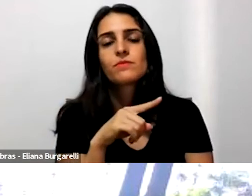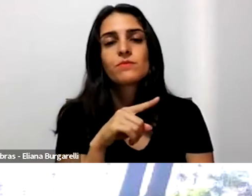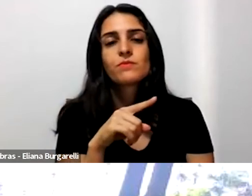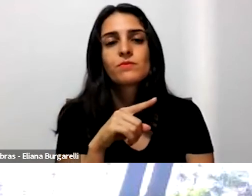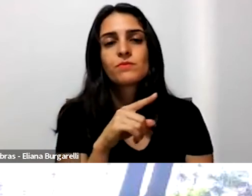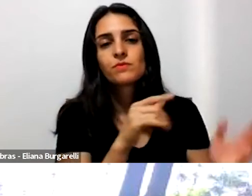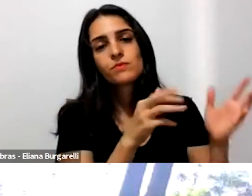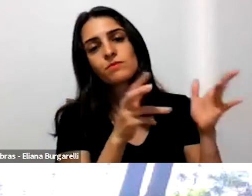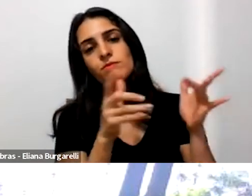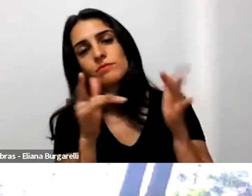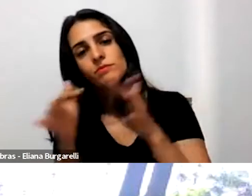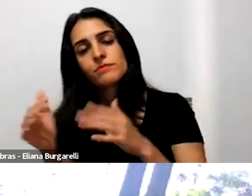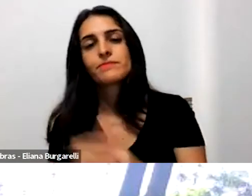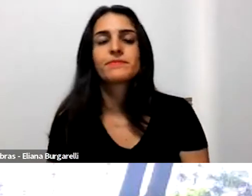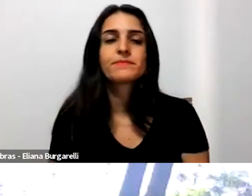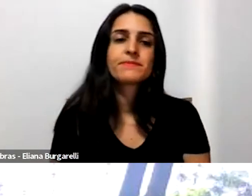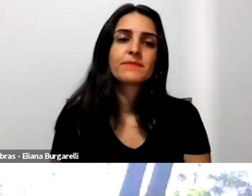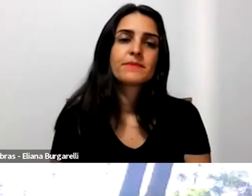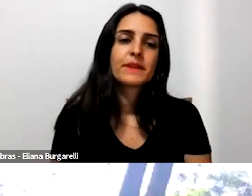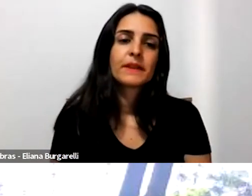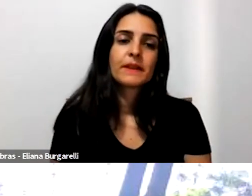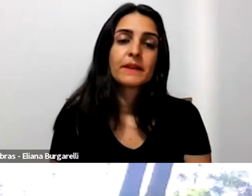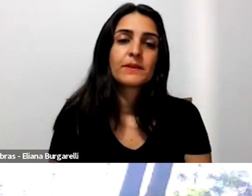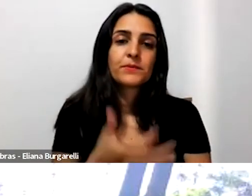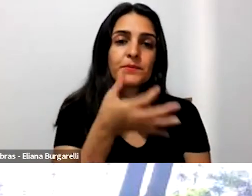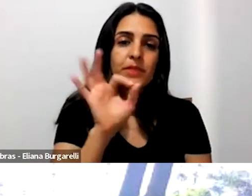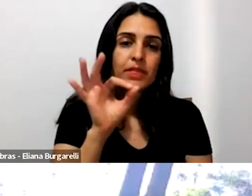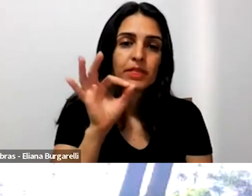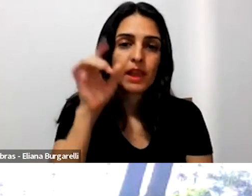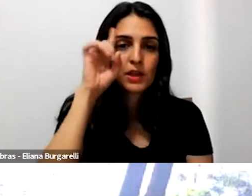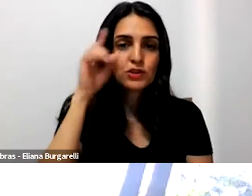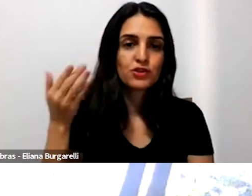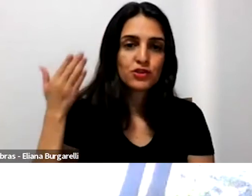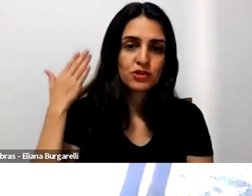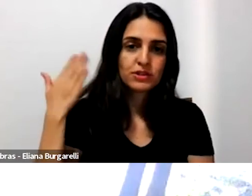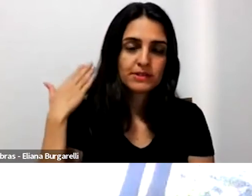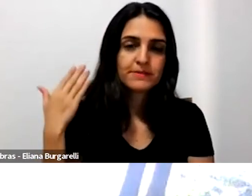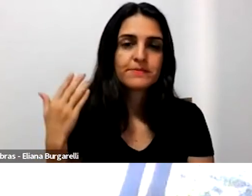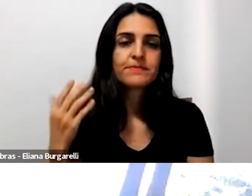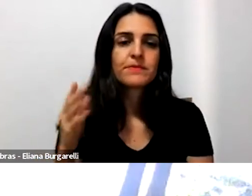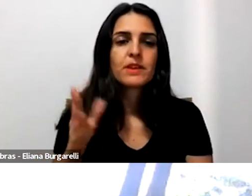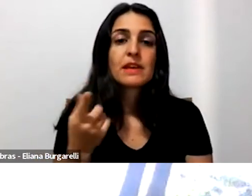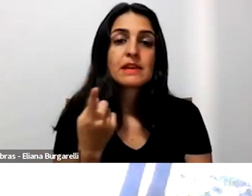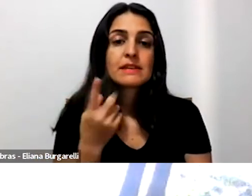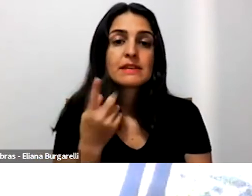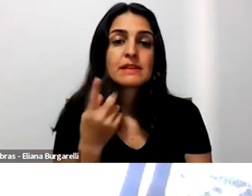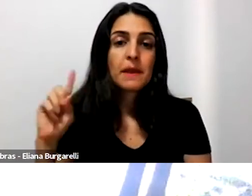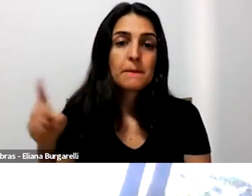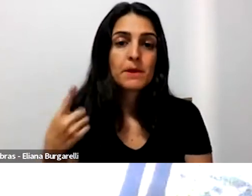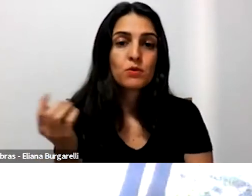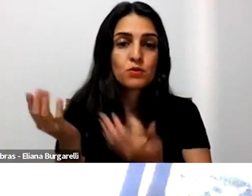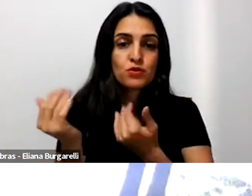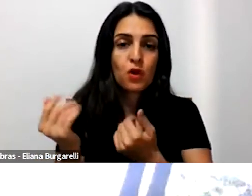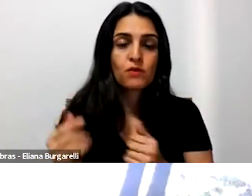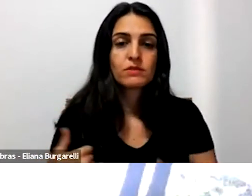nossas florestas fiquem em pé e para que os nossos povos indígenas sejam respeitados. Então, mais uma vez,